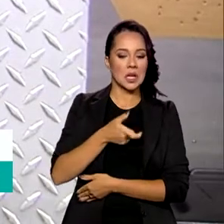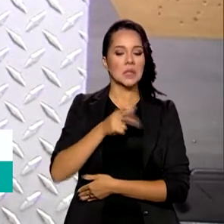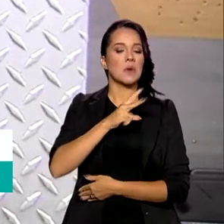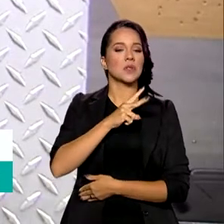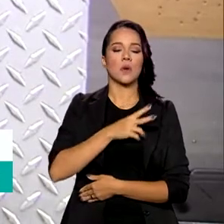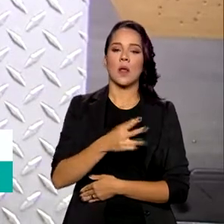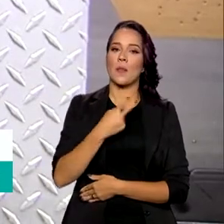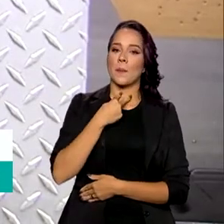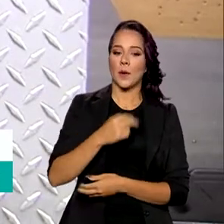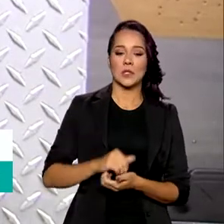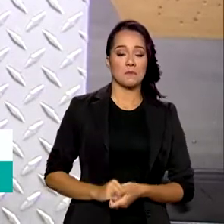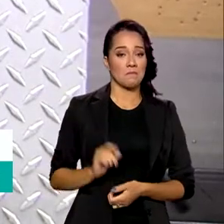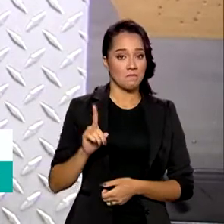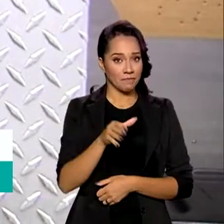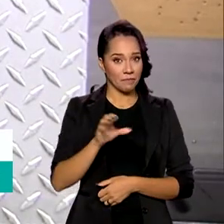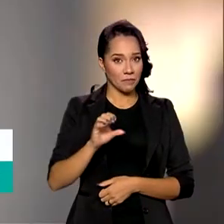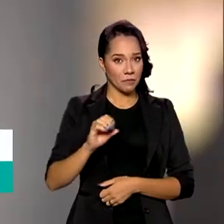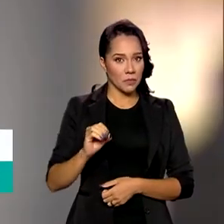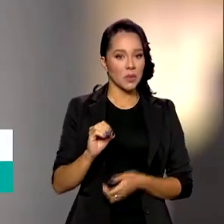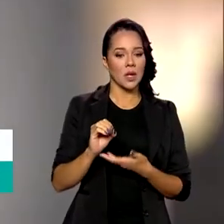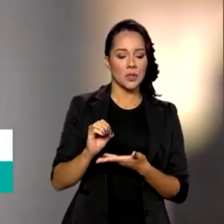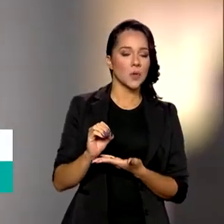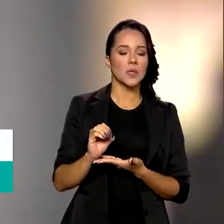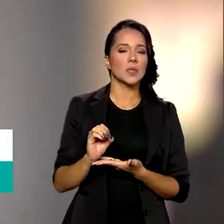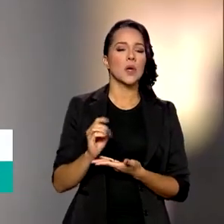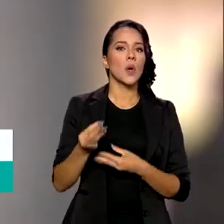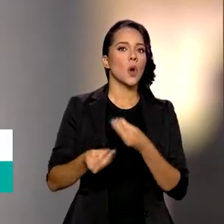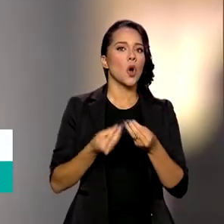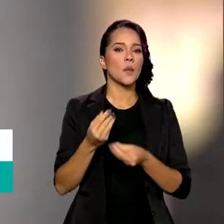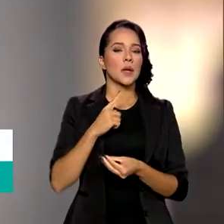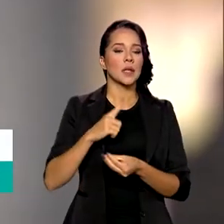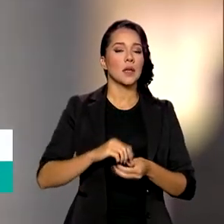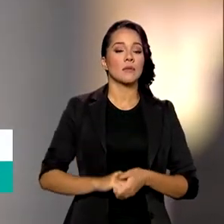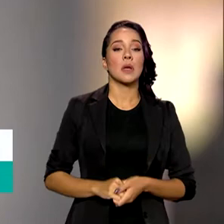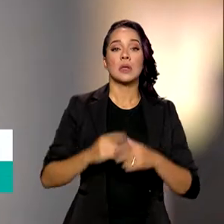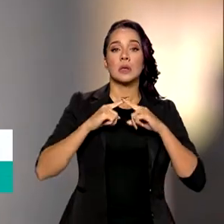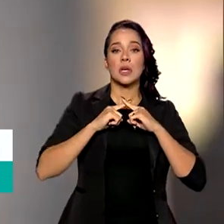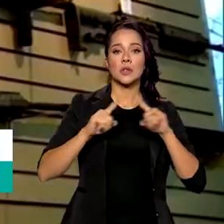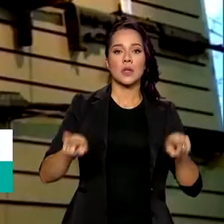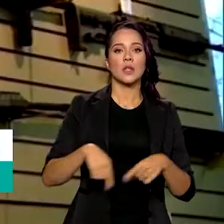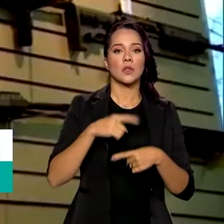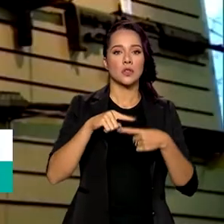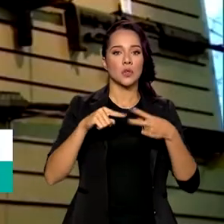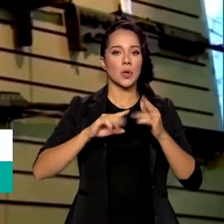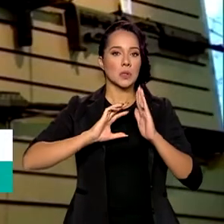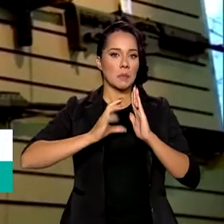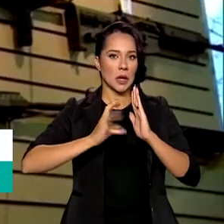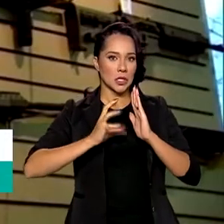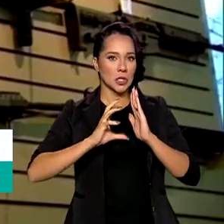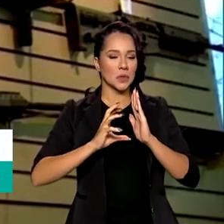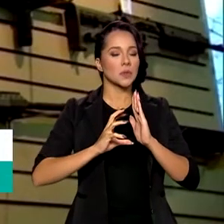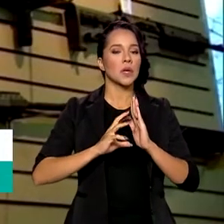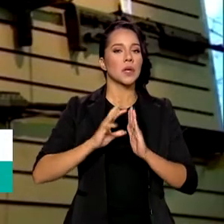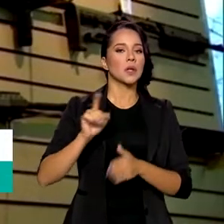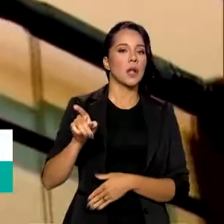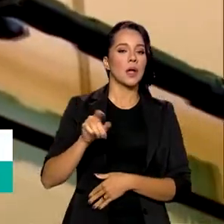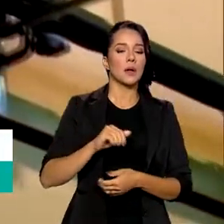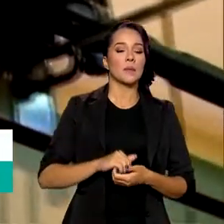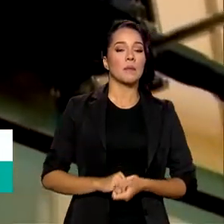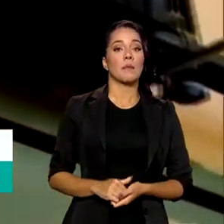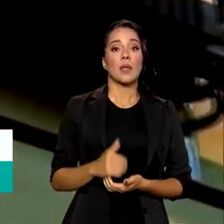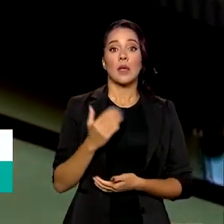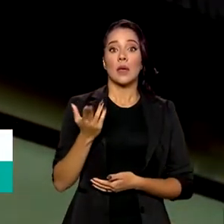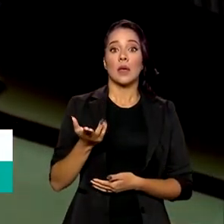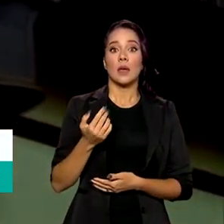pessoal do cidadão essas ações aquela chegaram né a partir do questionamento de dois partidos políticos na Suprema corte